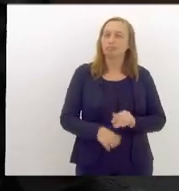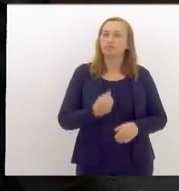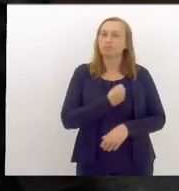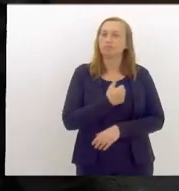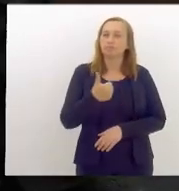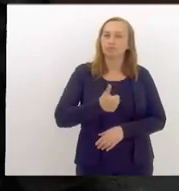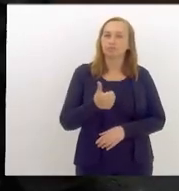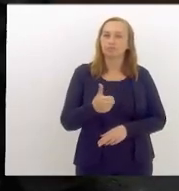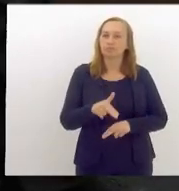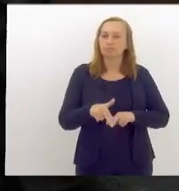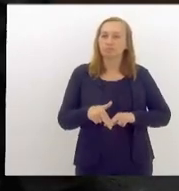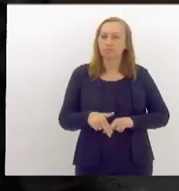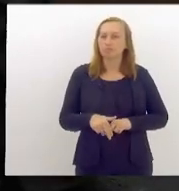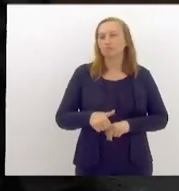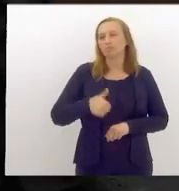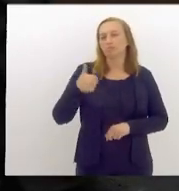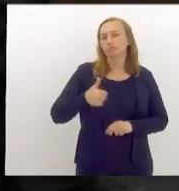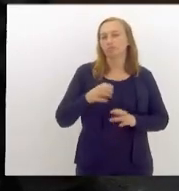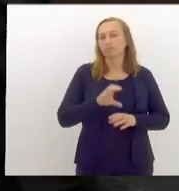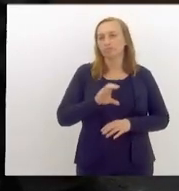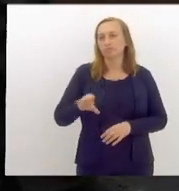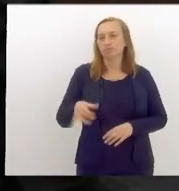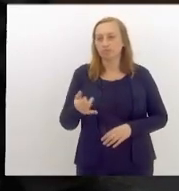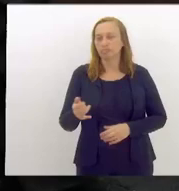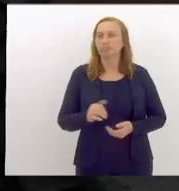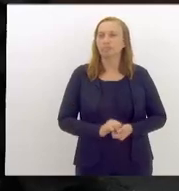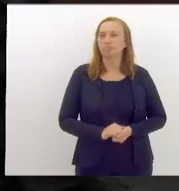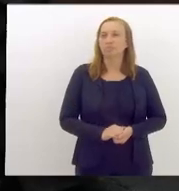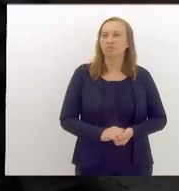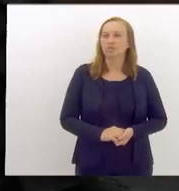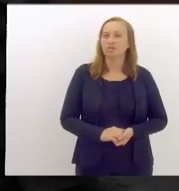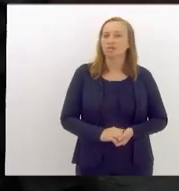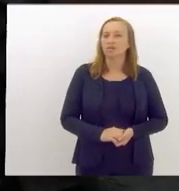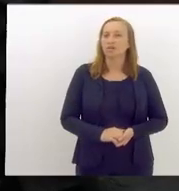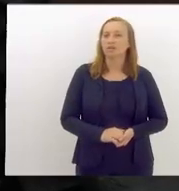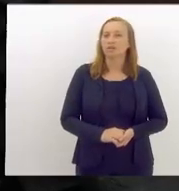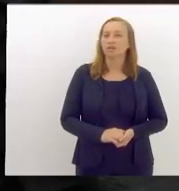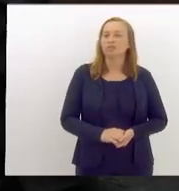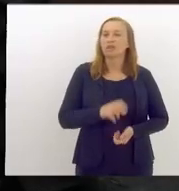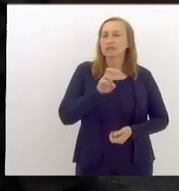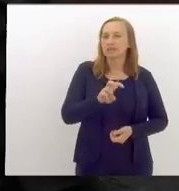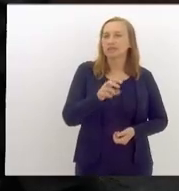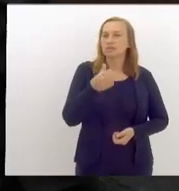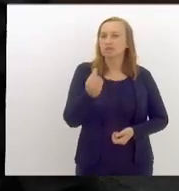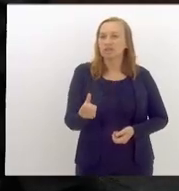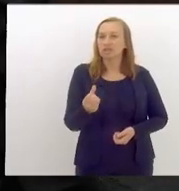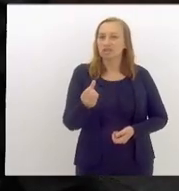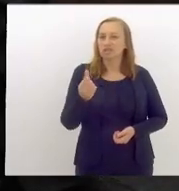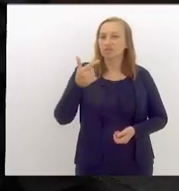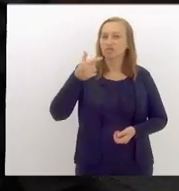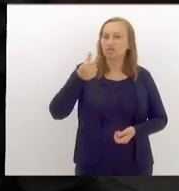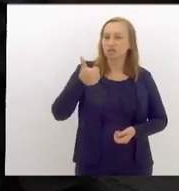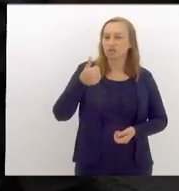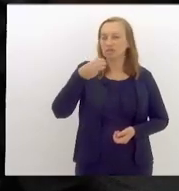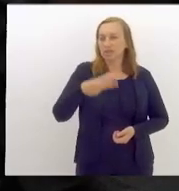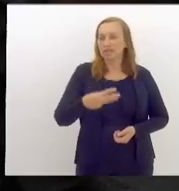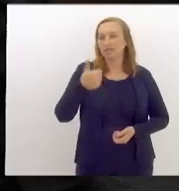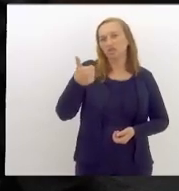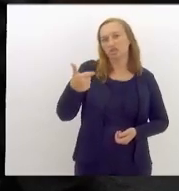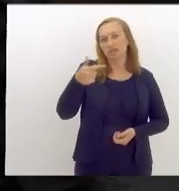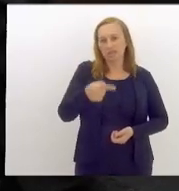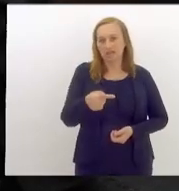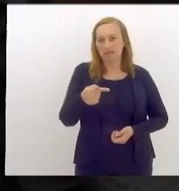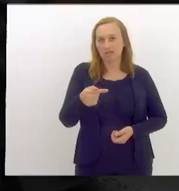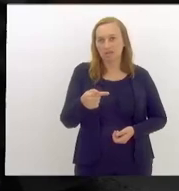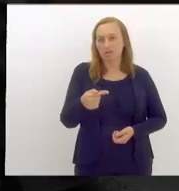número um pela Emenda número um da ccj número 56 13 17